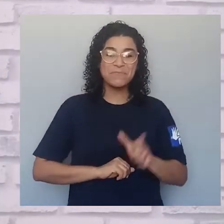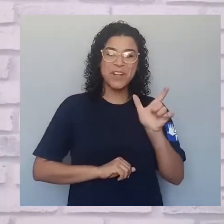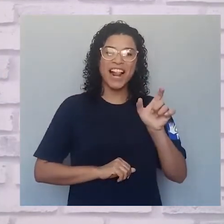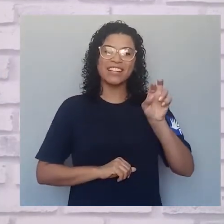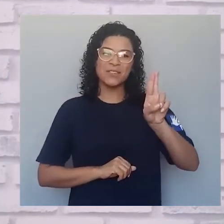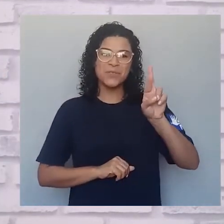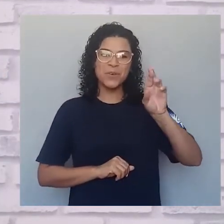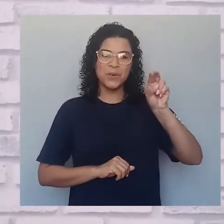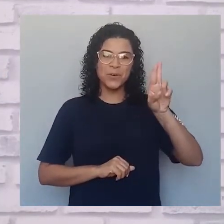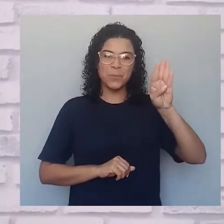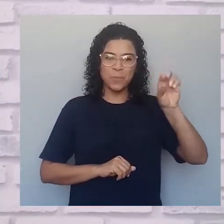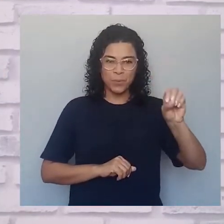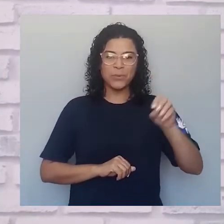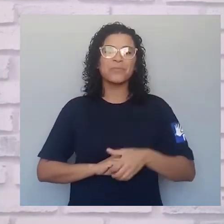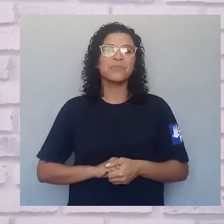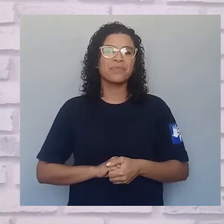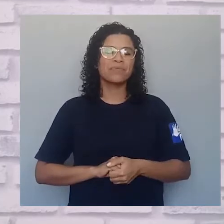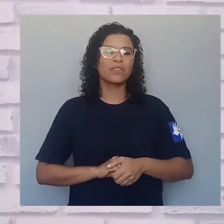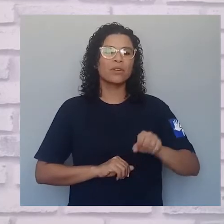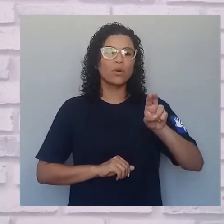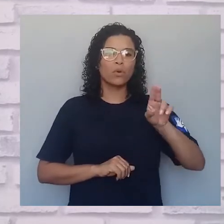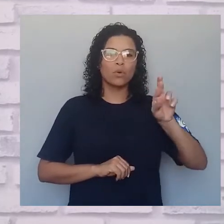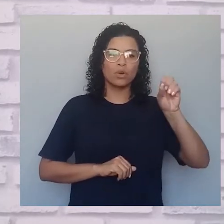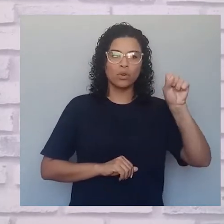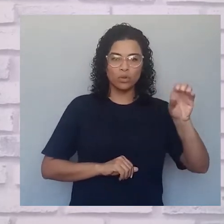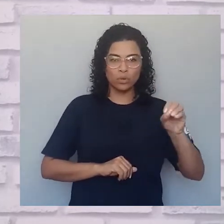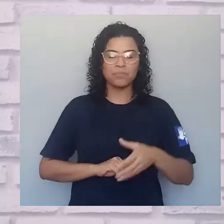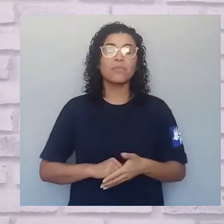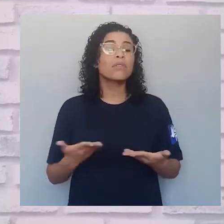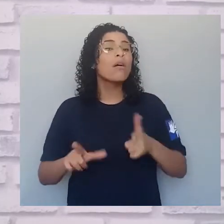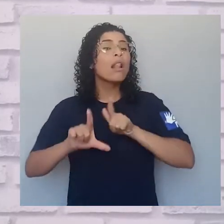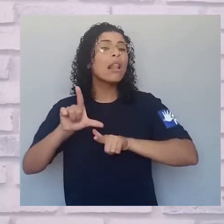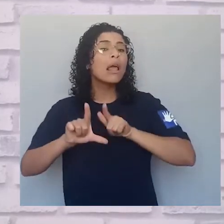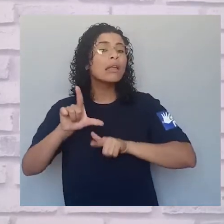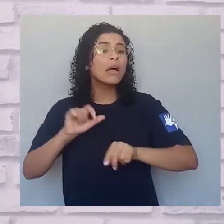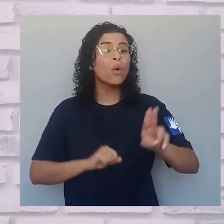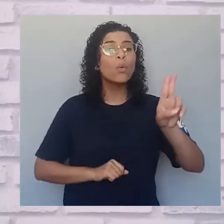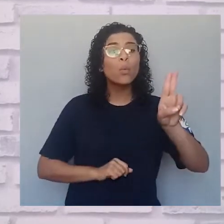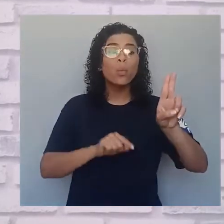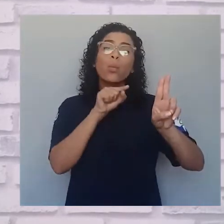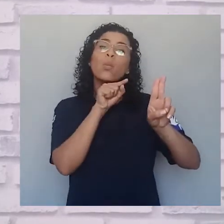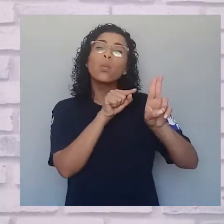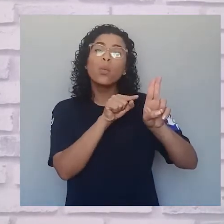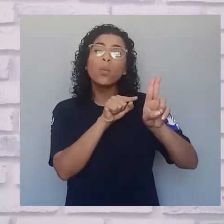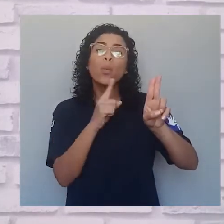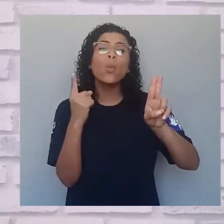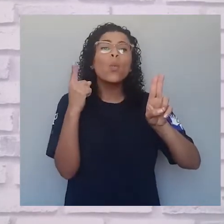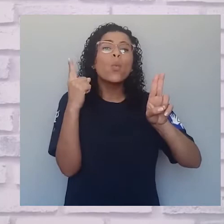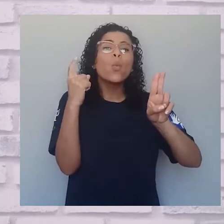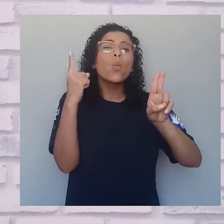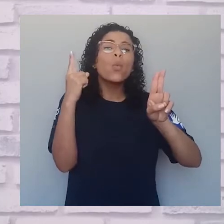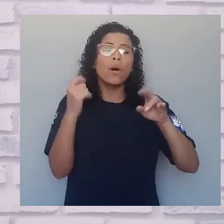Falando em letra U, só apareceu uma brincadeira, umazinha. Olha aí, uma, começa com a U também, olha